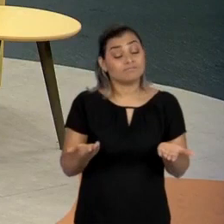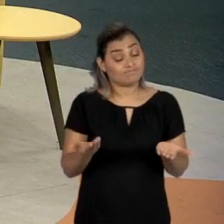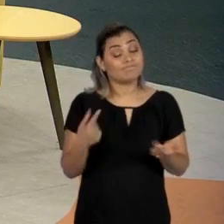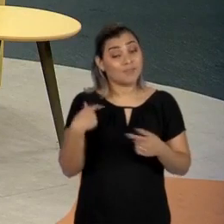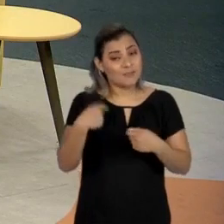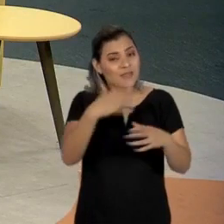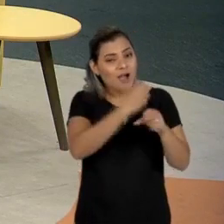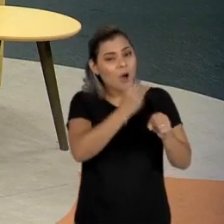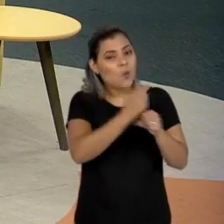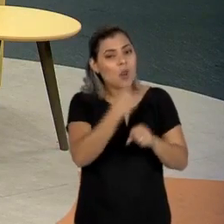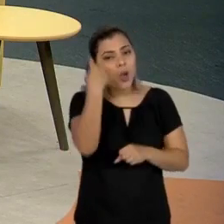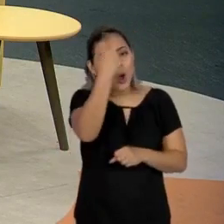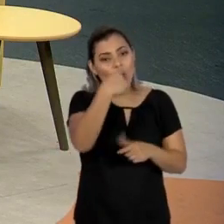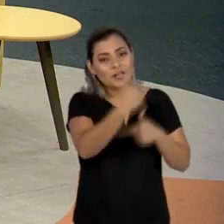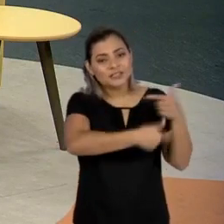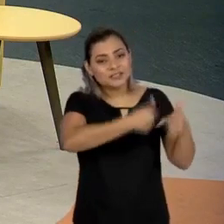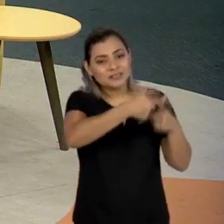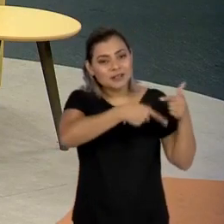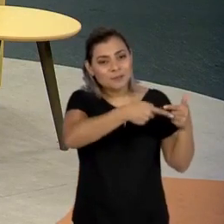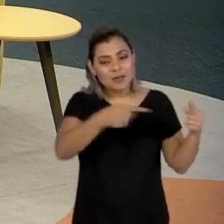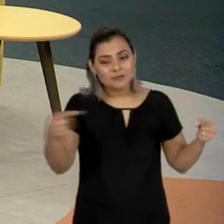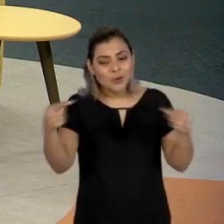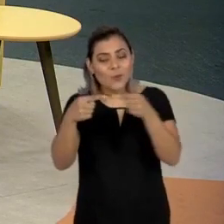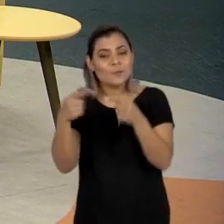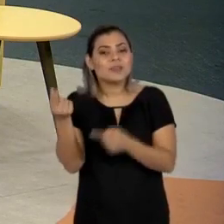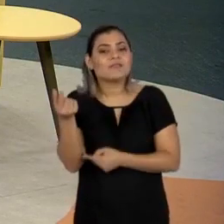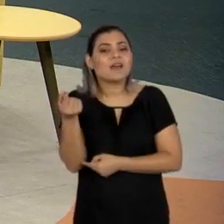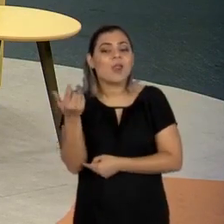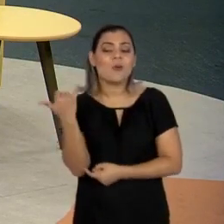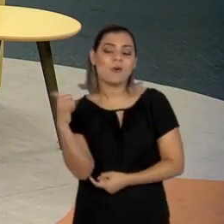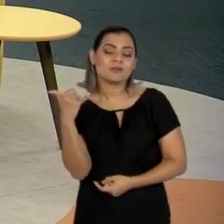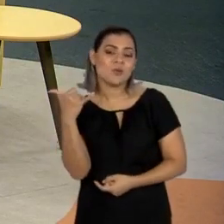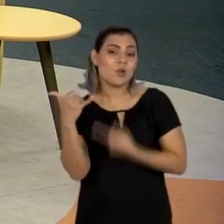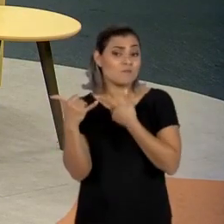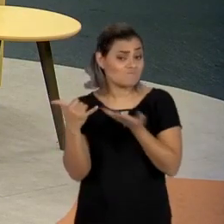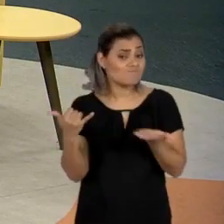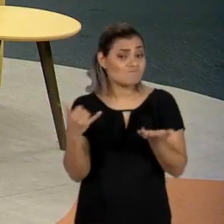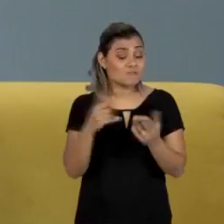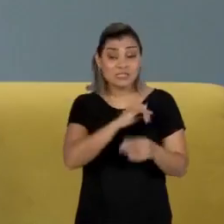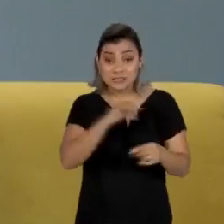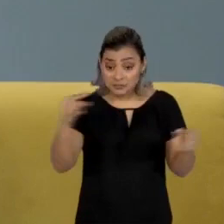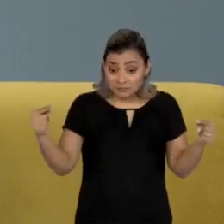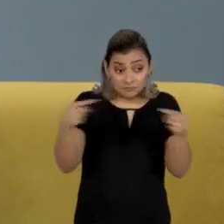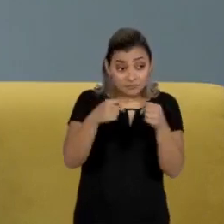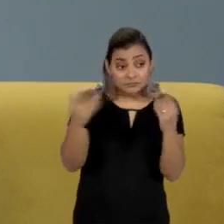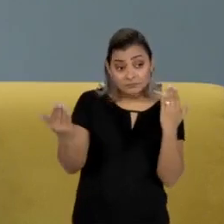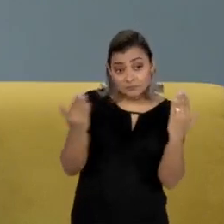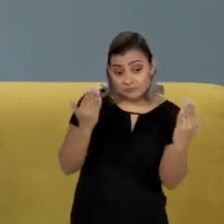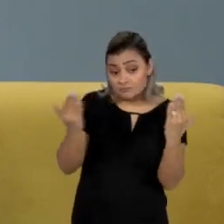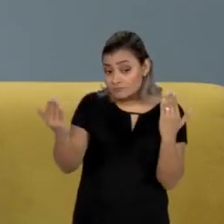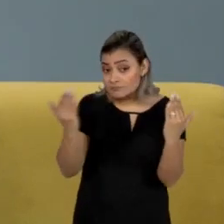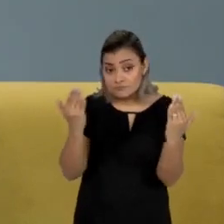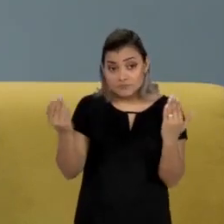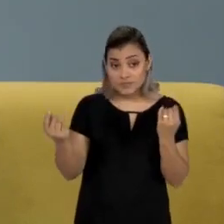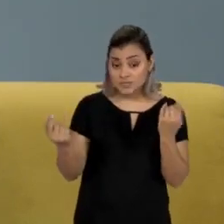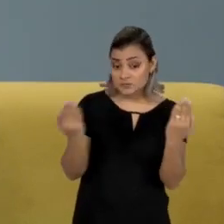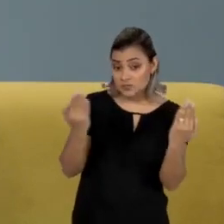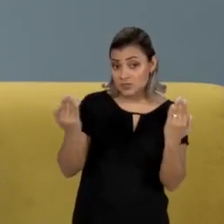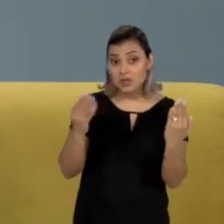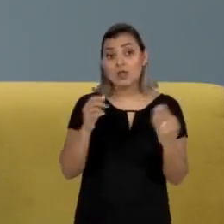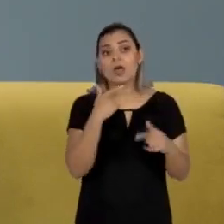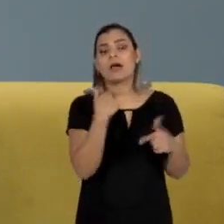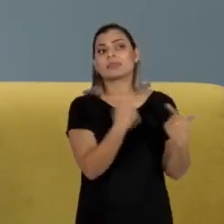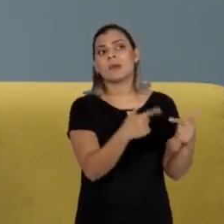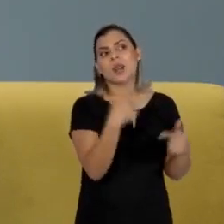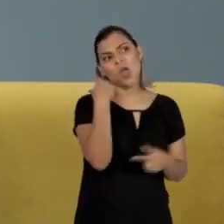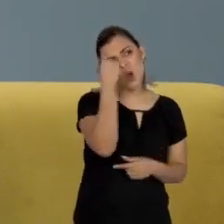trabalhar para juntar aquele valor daquele bem que você está querendo adquirir. E se a conta for um resultado que é confortável, então, preciso trabalhar 8